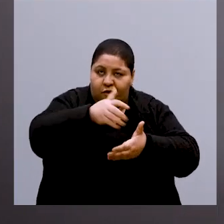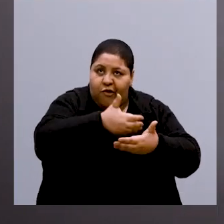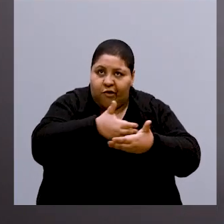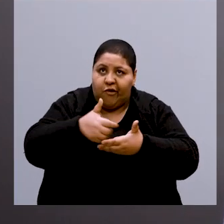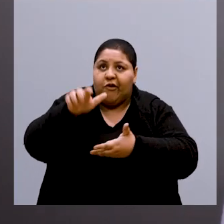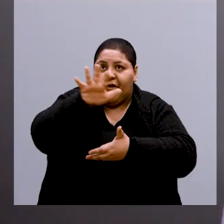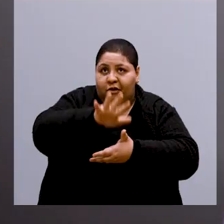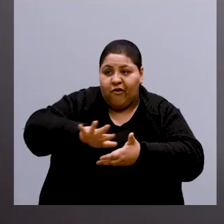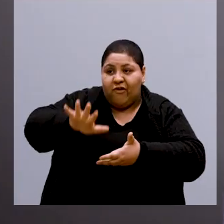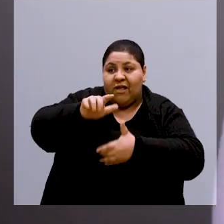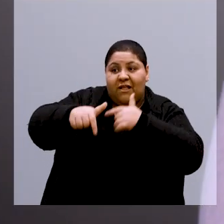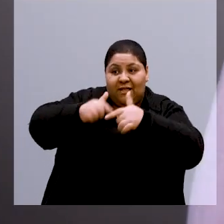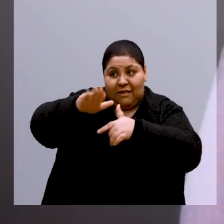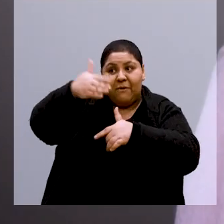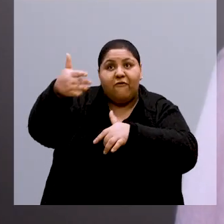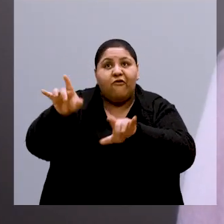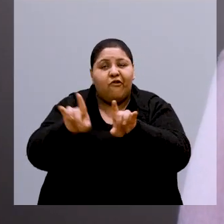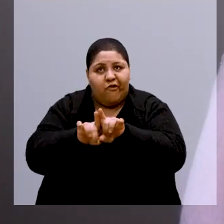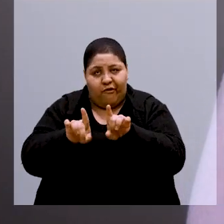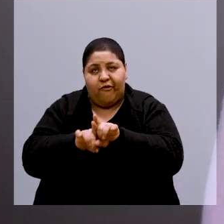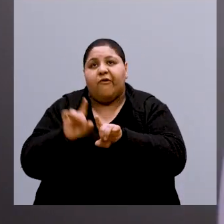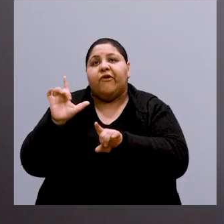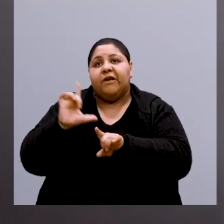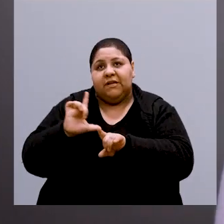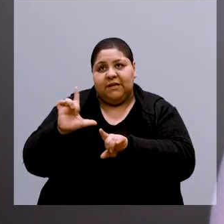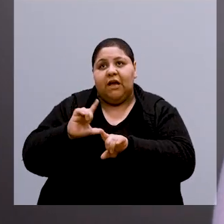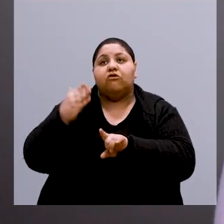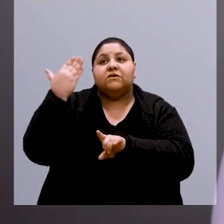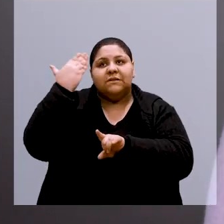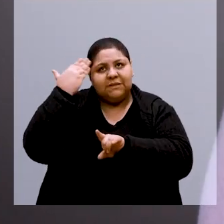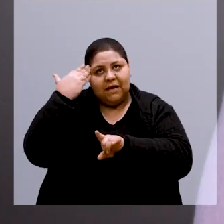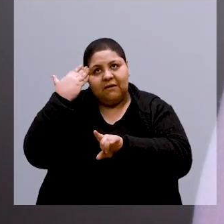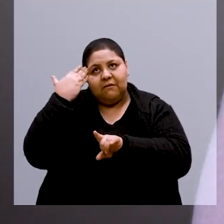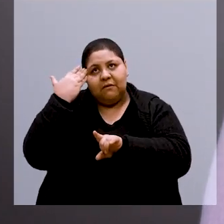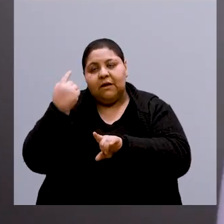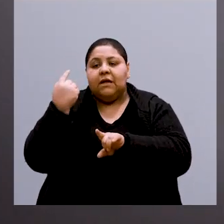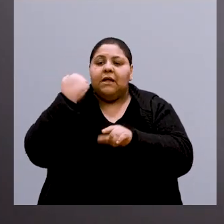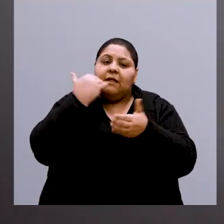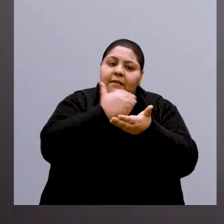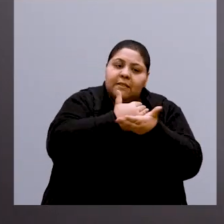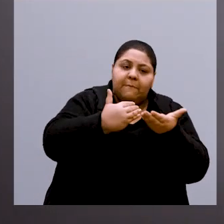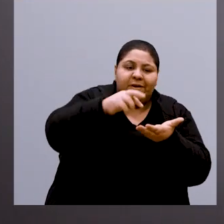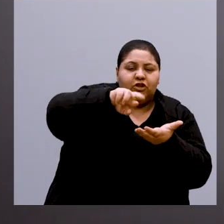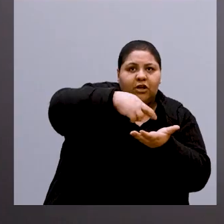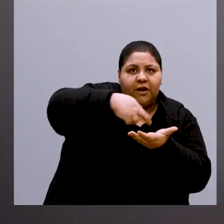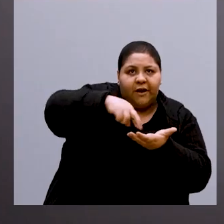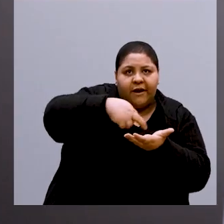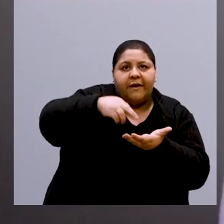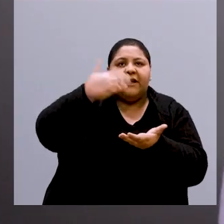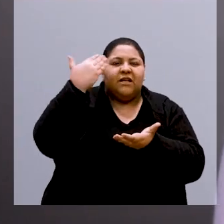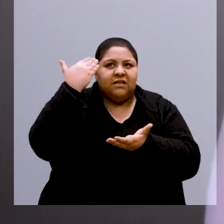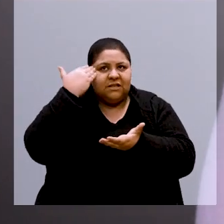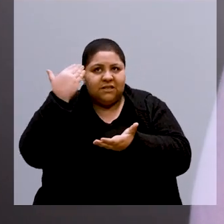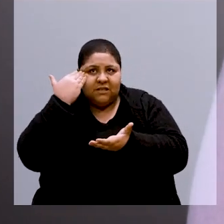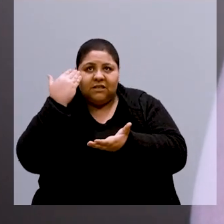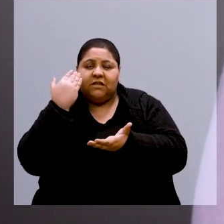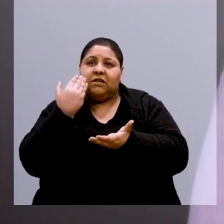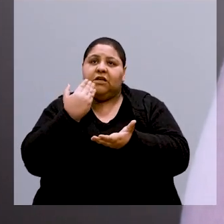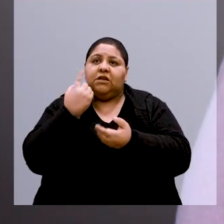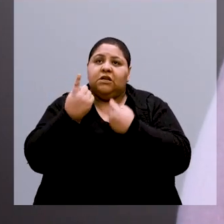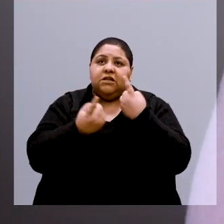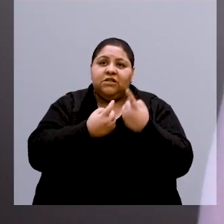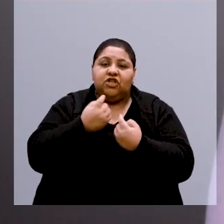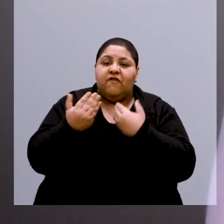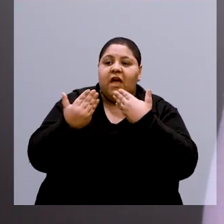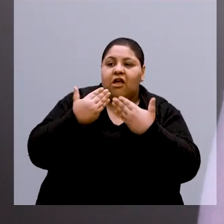área materno-infantil e da área operacional também, para que eles tenham conhecimento, né? Desde lá da pessoa da recepção, para que ela saiba se